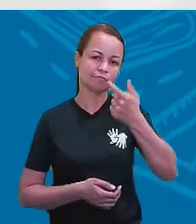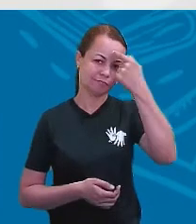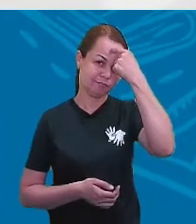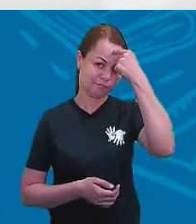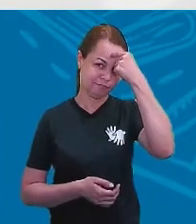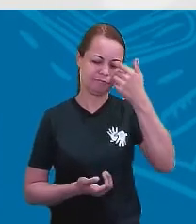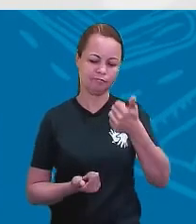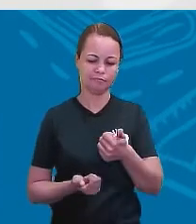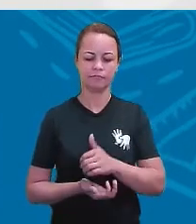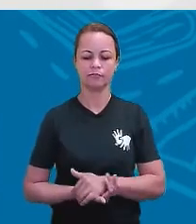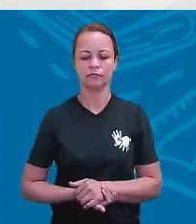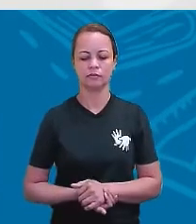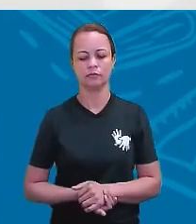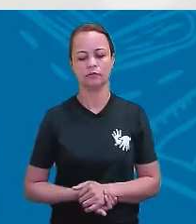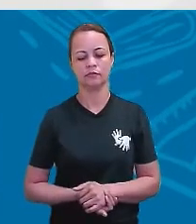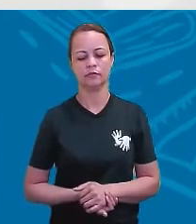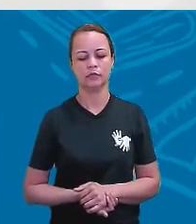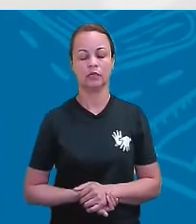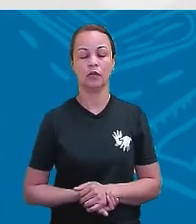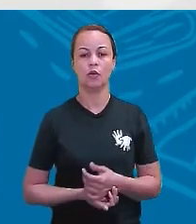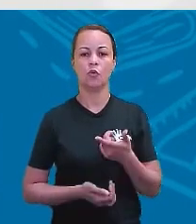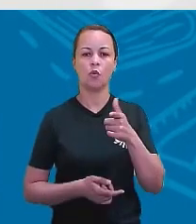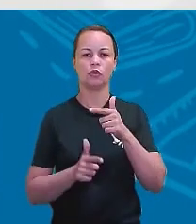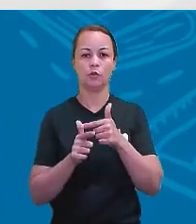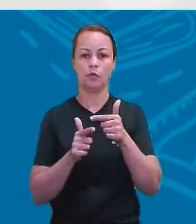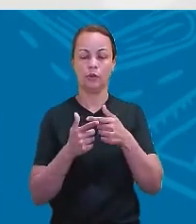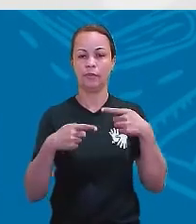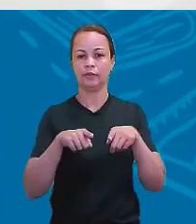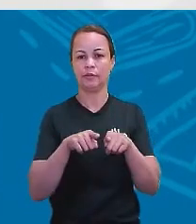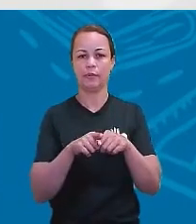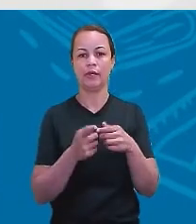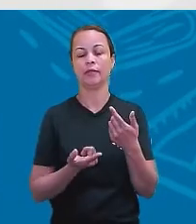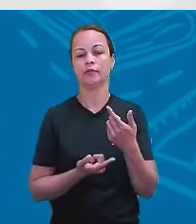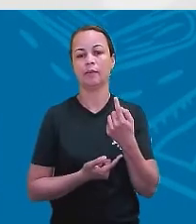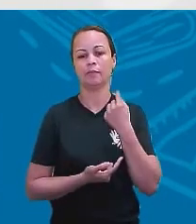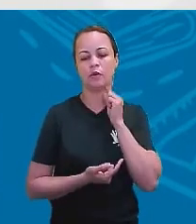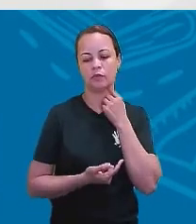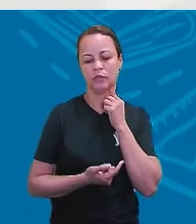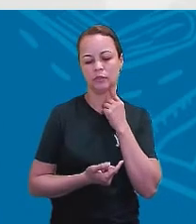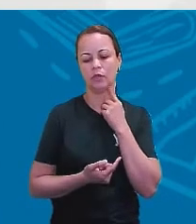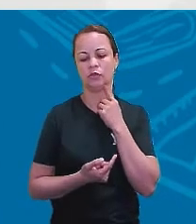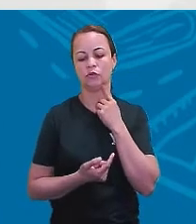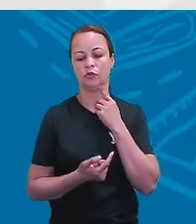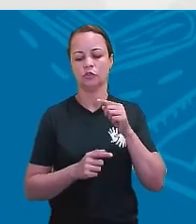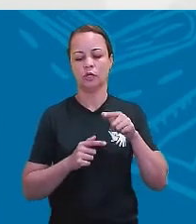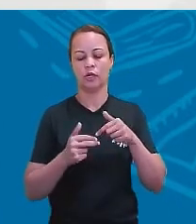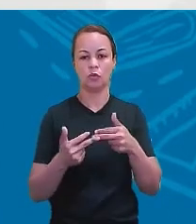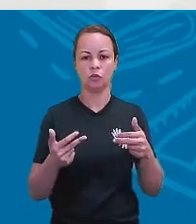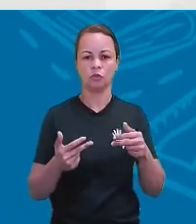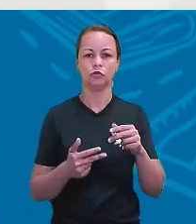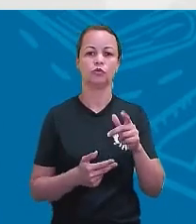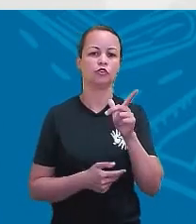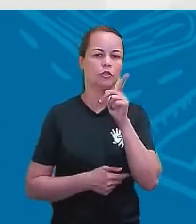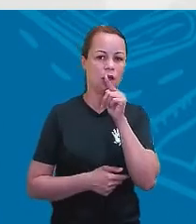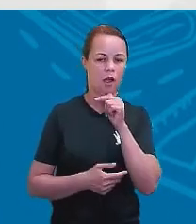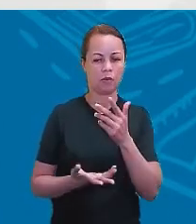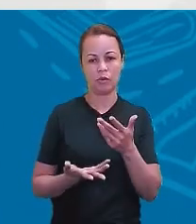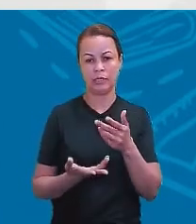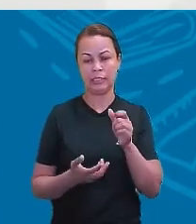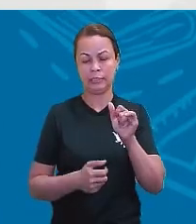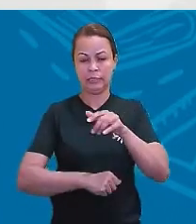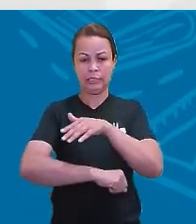conscientização. E outro problema também, poluição dos recursos hídricos, tá certo? A partir do momento que não se tem saneamento básico,